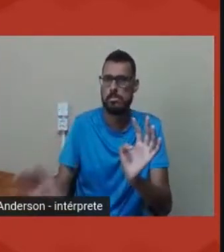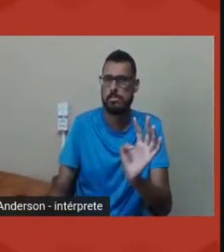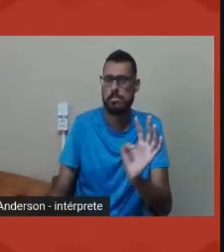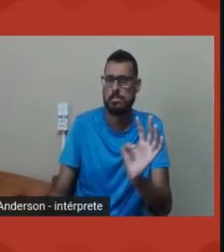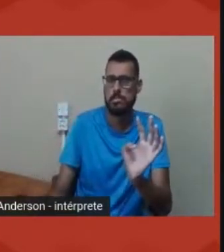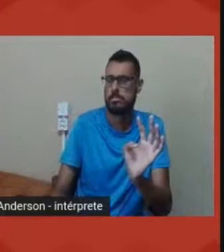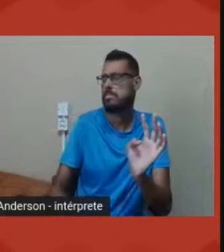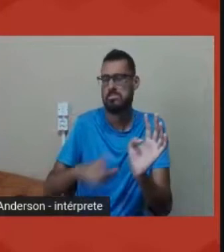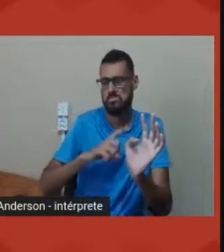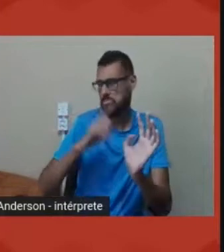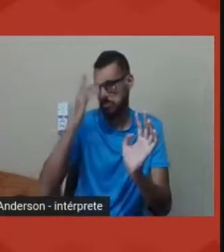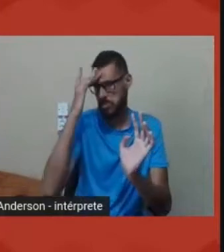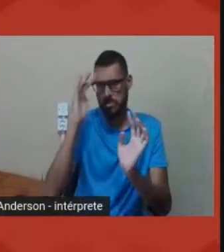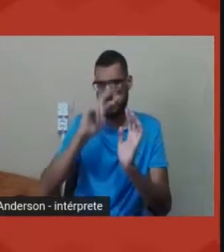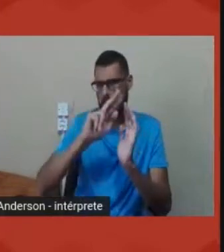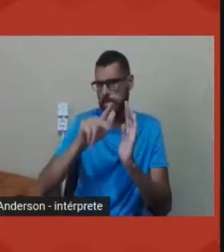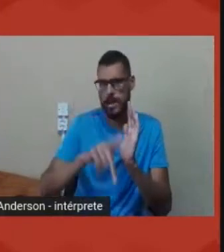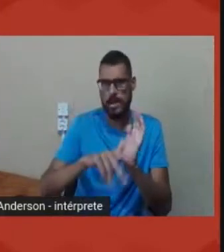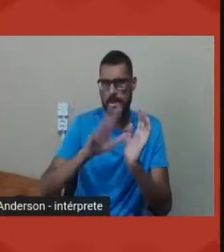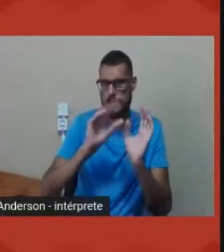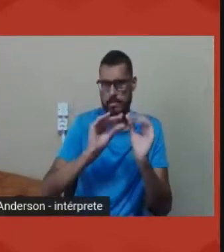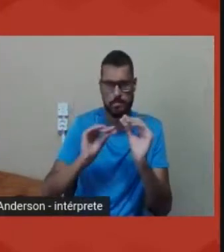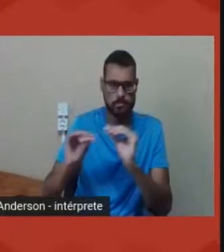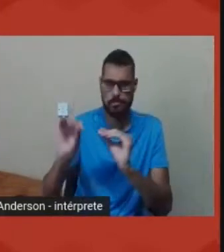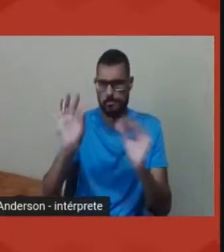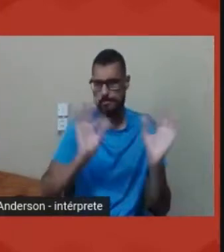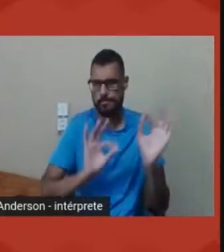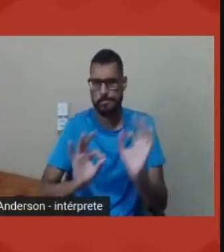Várias mãos aí. Tem mais. Essa...